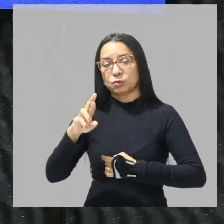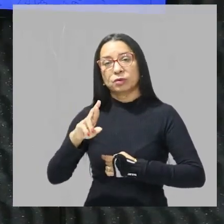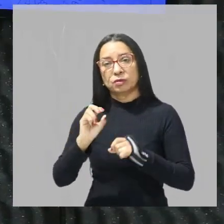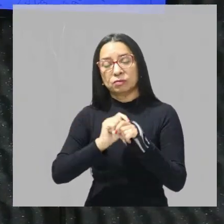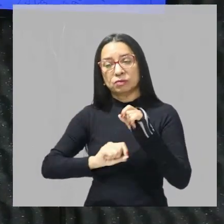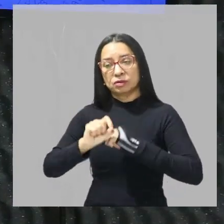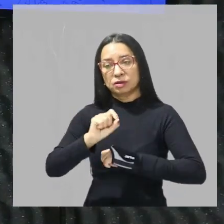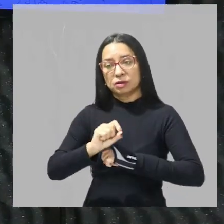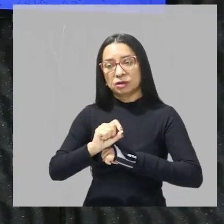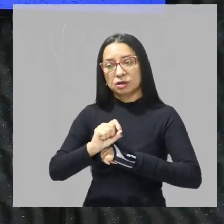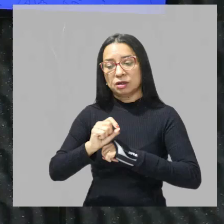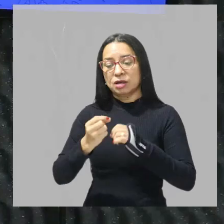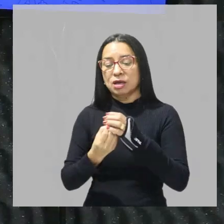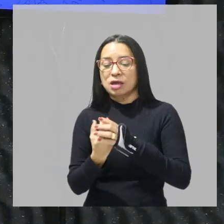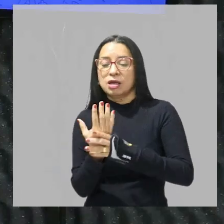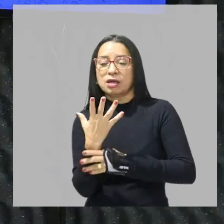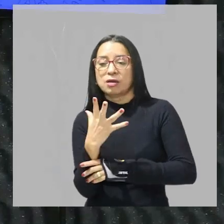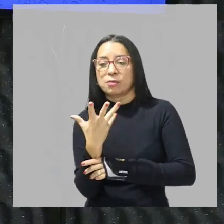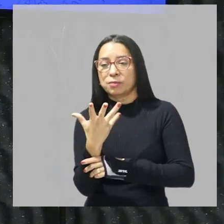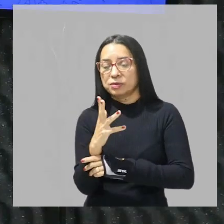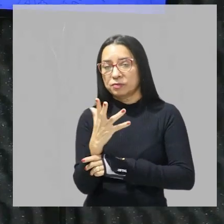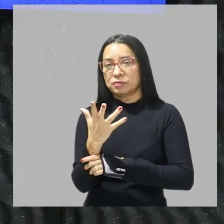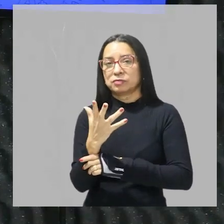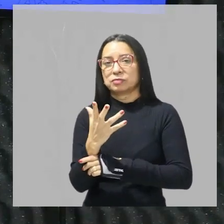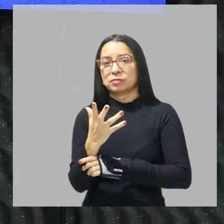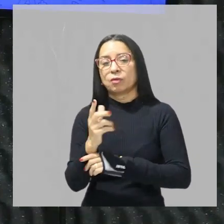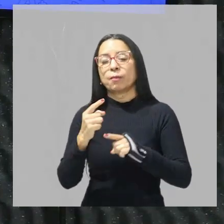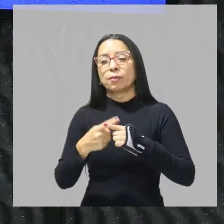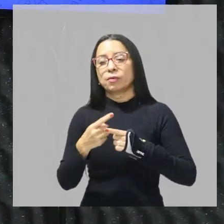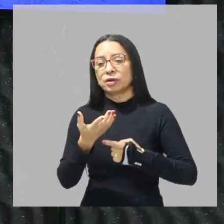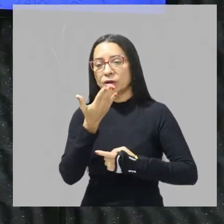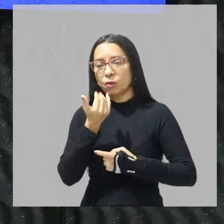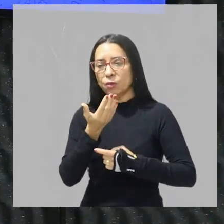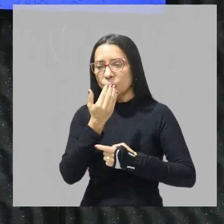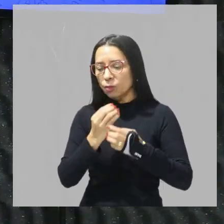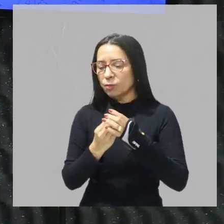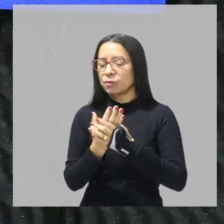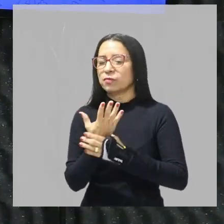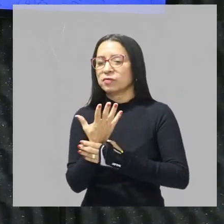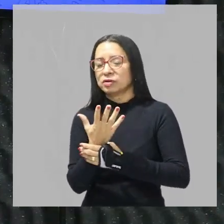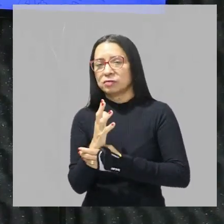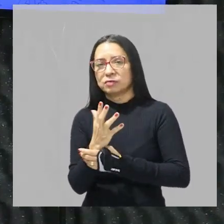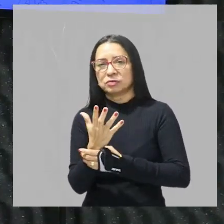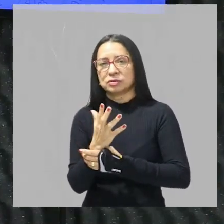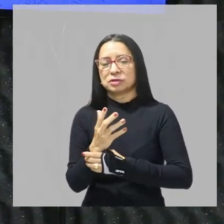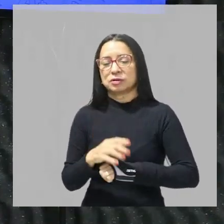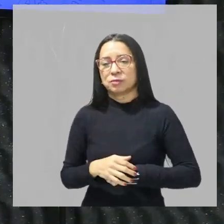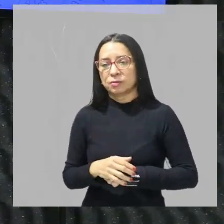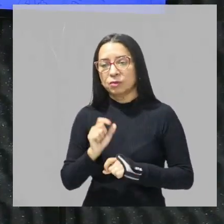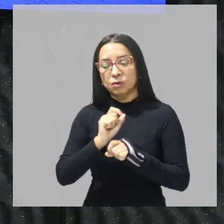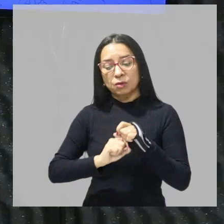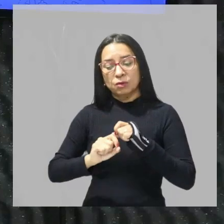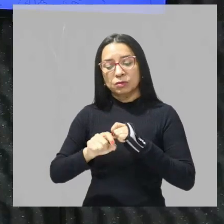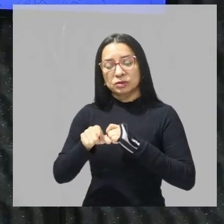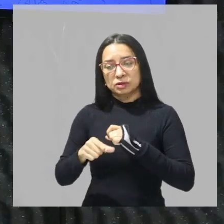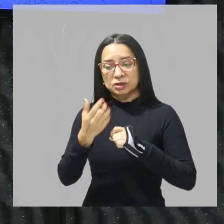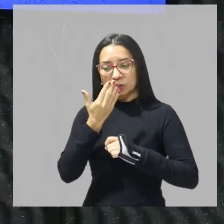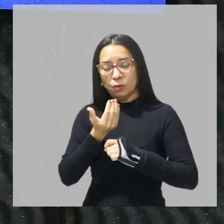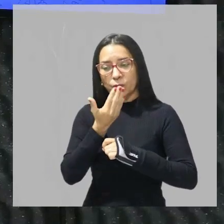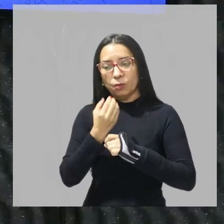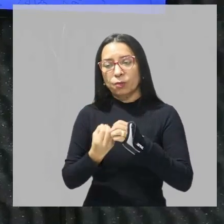apresenta a relação de herbivoria, porque ele se alimenta do vegetal. O indivíduo que se alimenta do